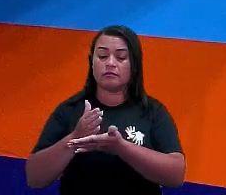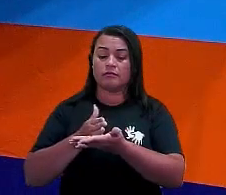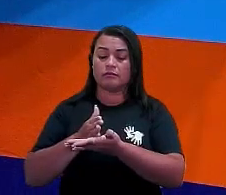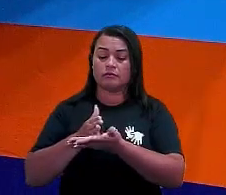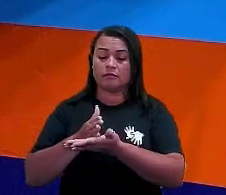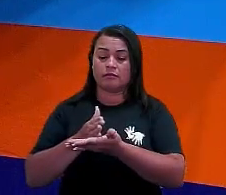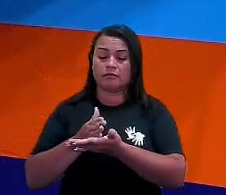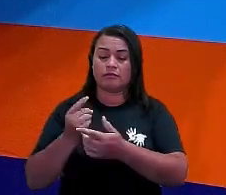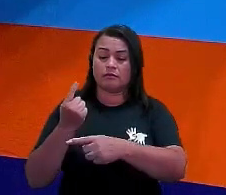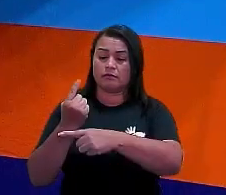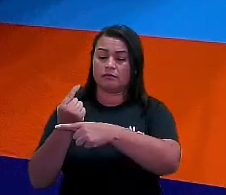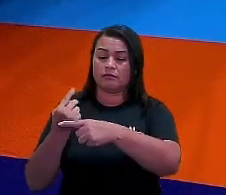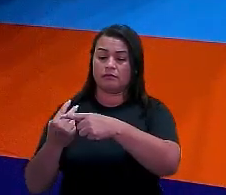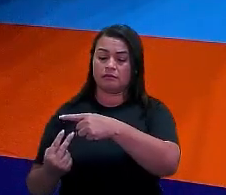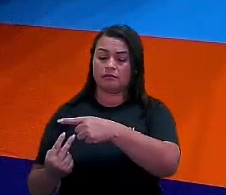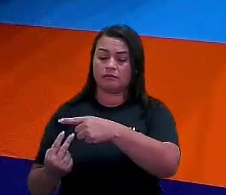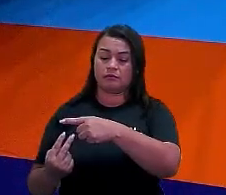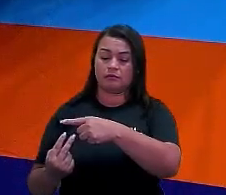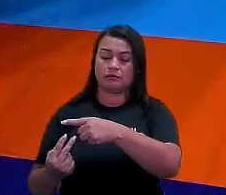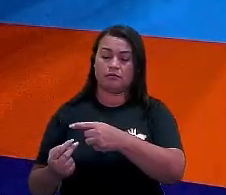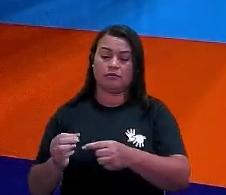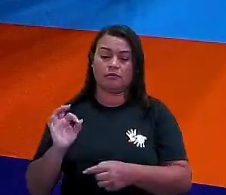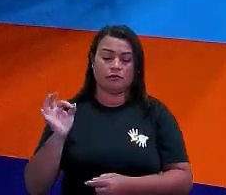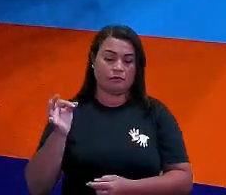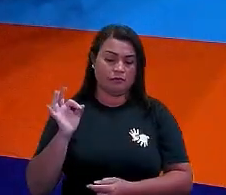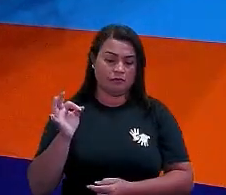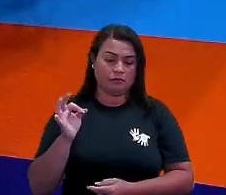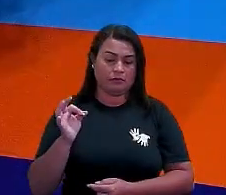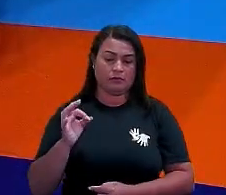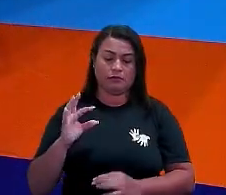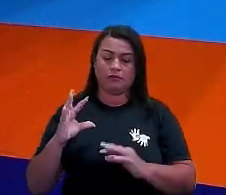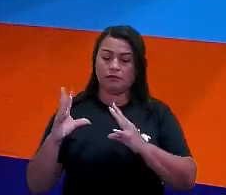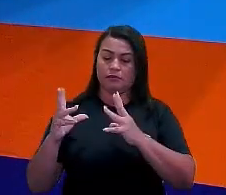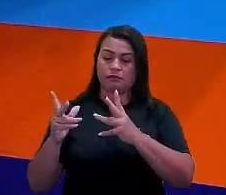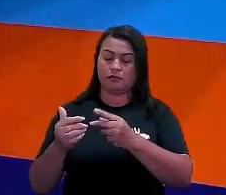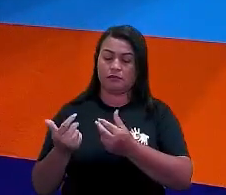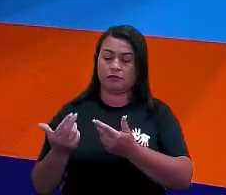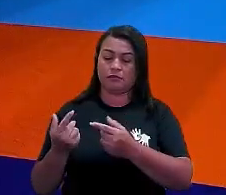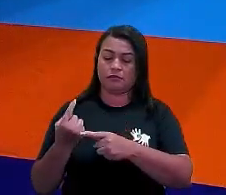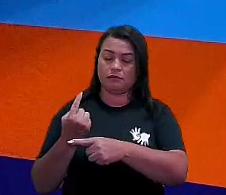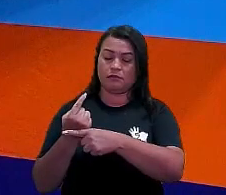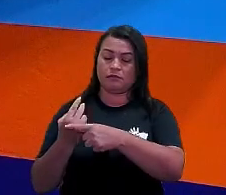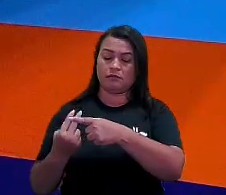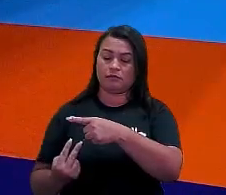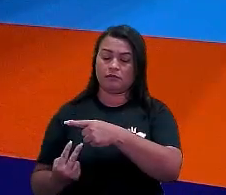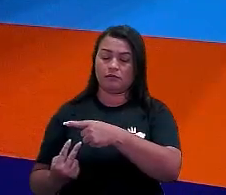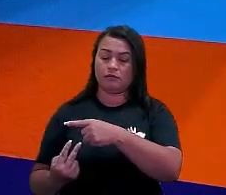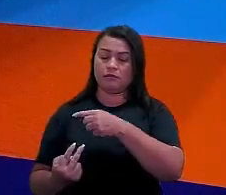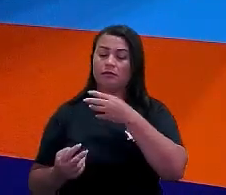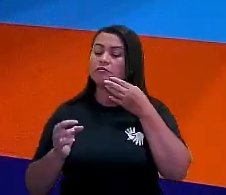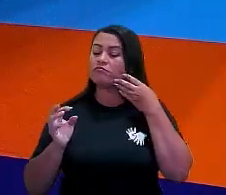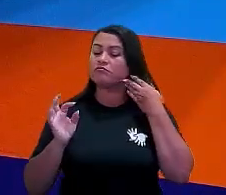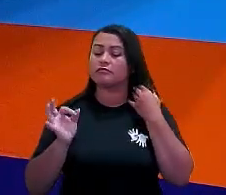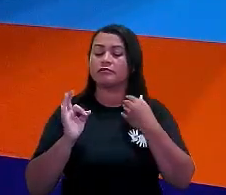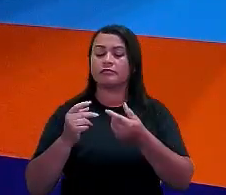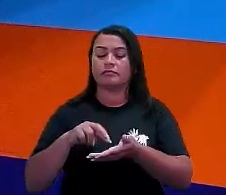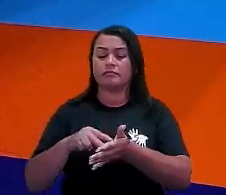aqui metade, 1/2, tá certo? Então, tudo isso aqui é a forma de representar metade, tá